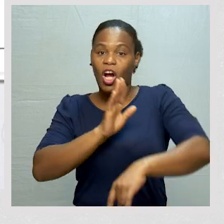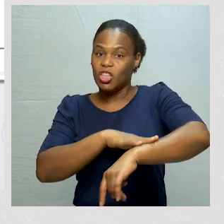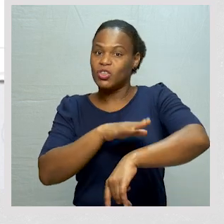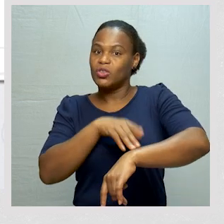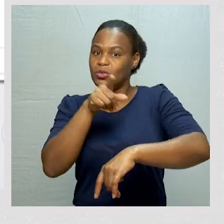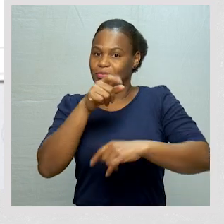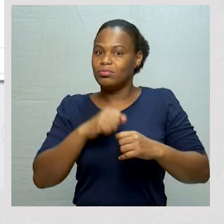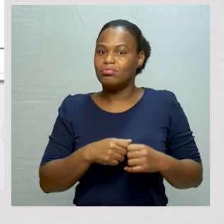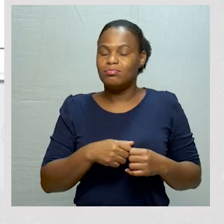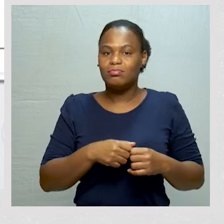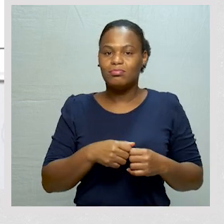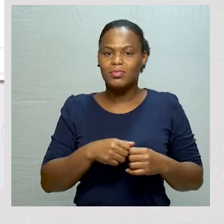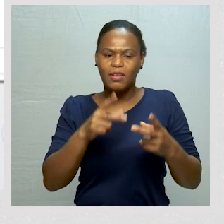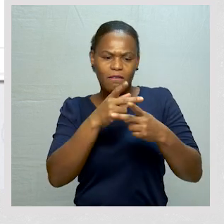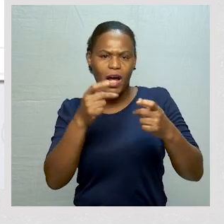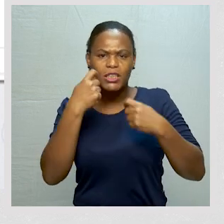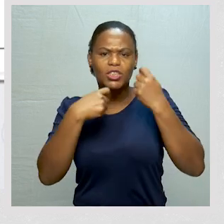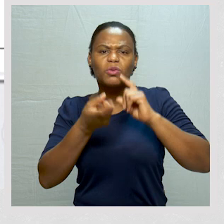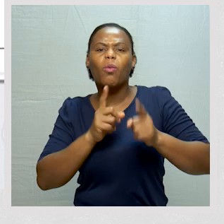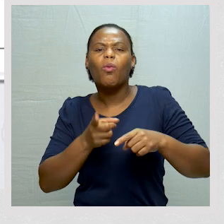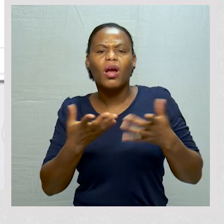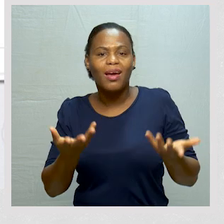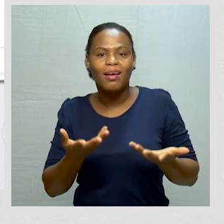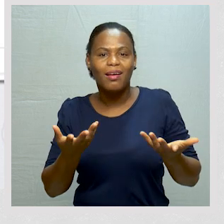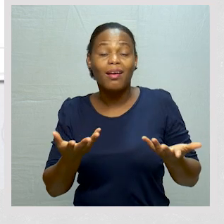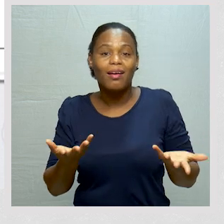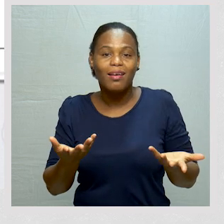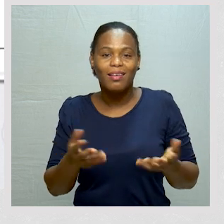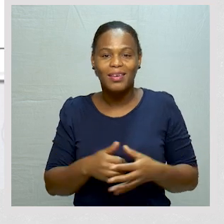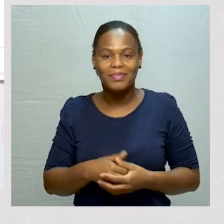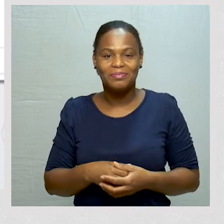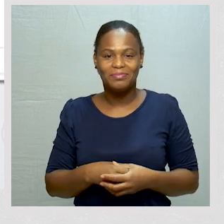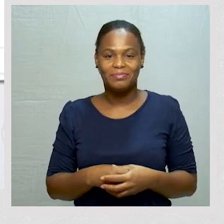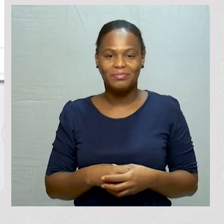estás de castigo. Esta frase exprime o quê, meninos? Exprime o quê?